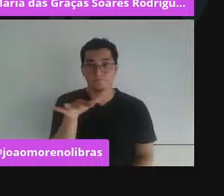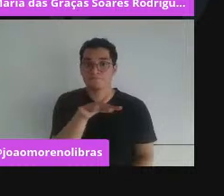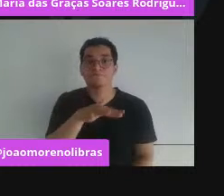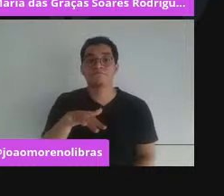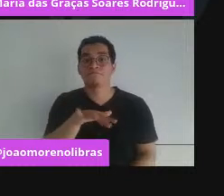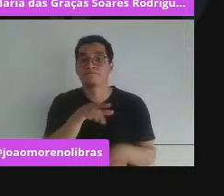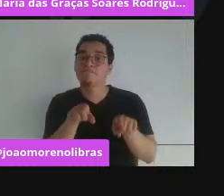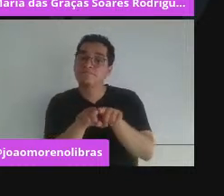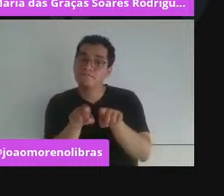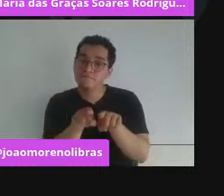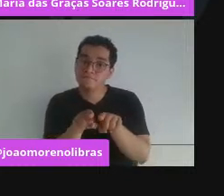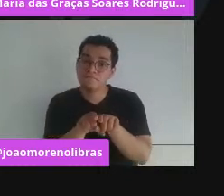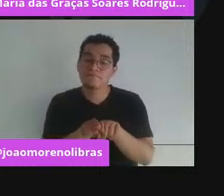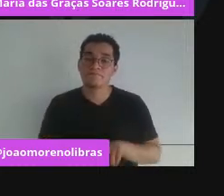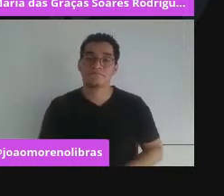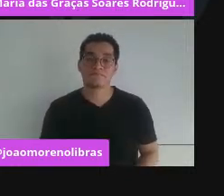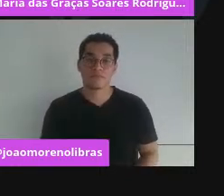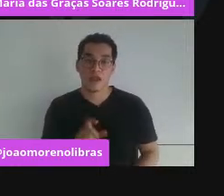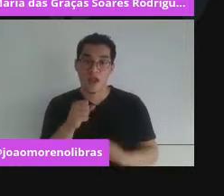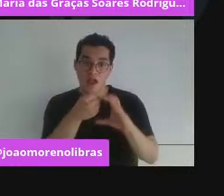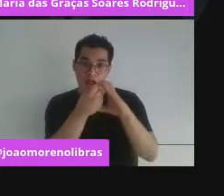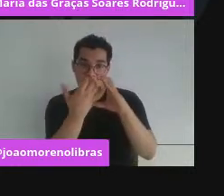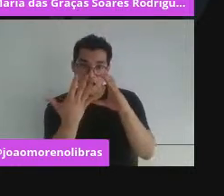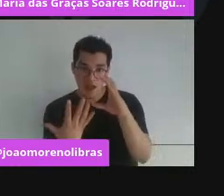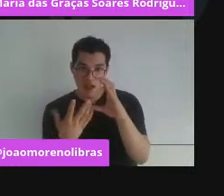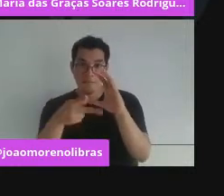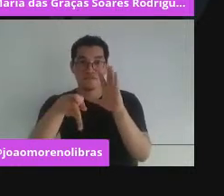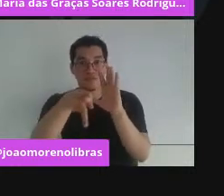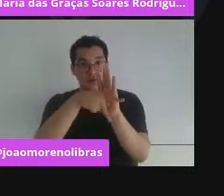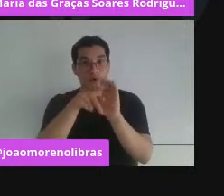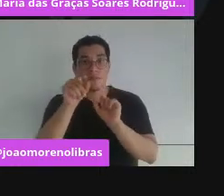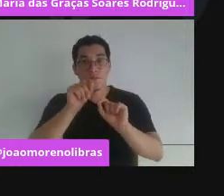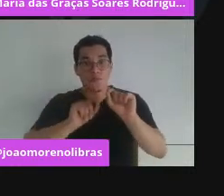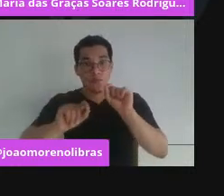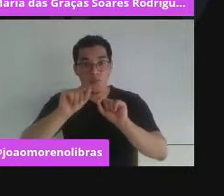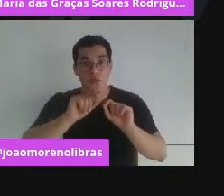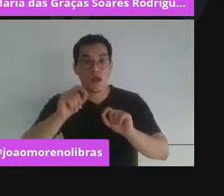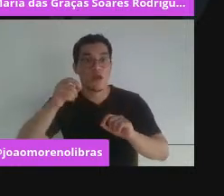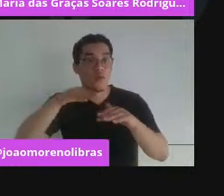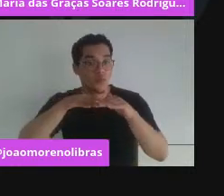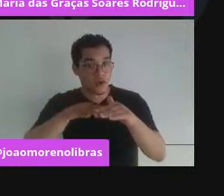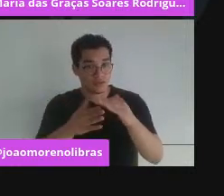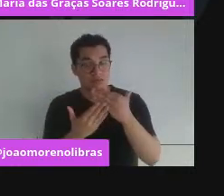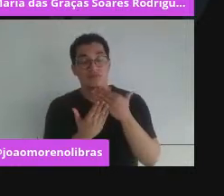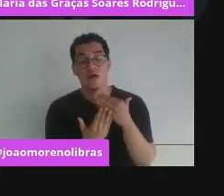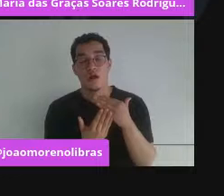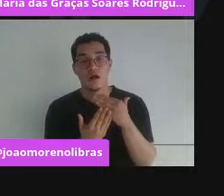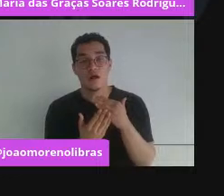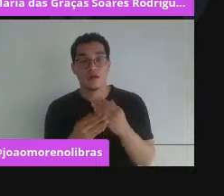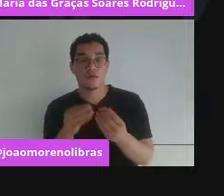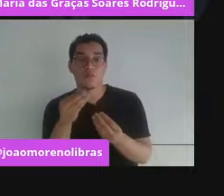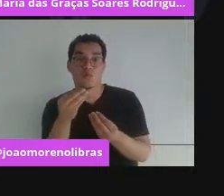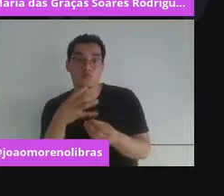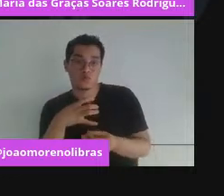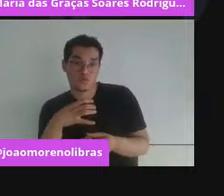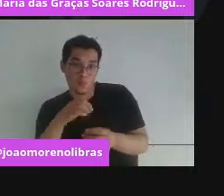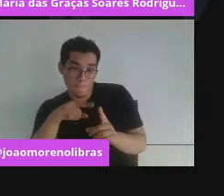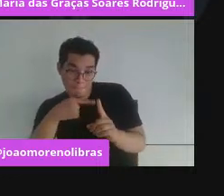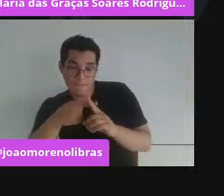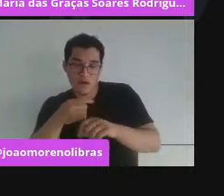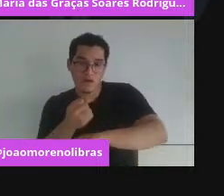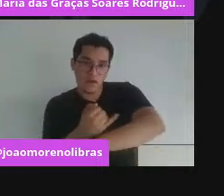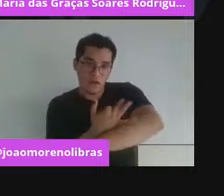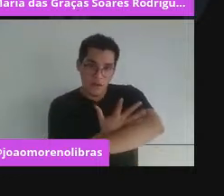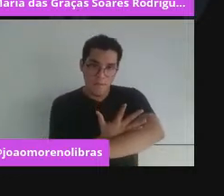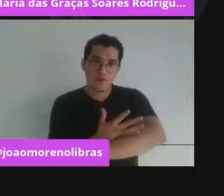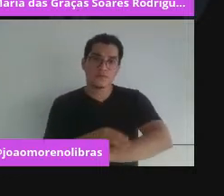da caracterização que se faz do enunciado, do qual subjaz a emoção que o locutor sente. O sustentar, defender